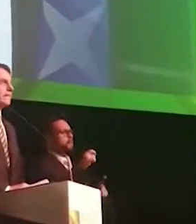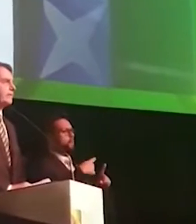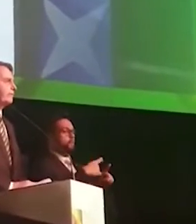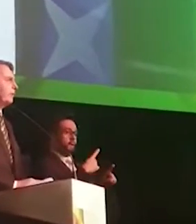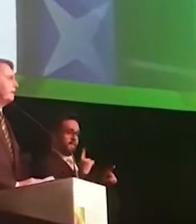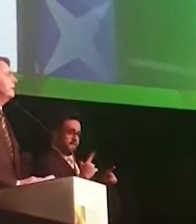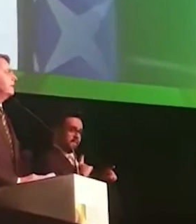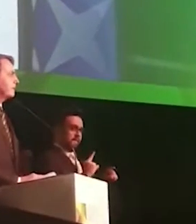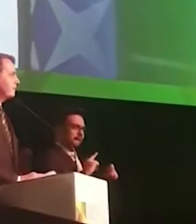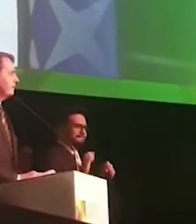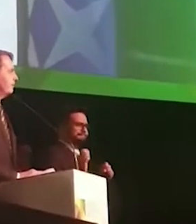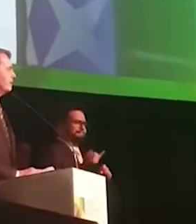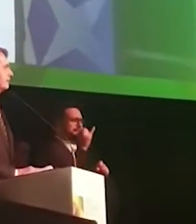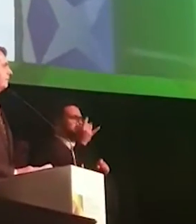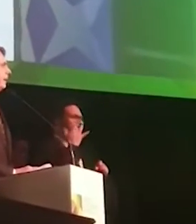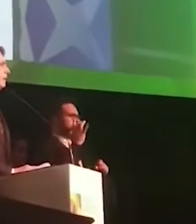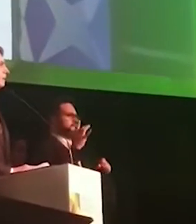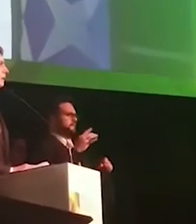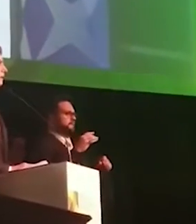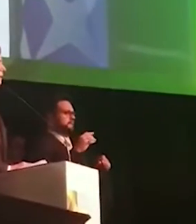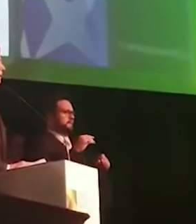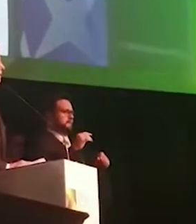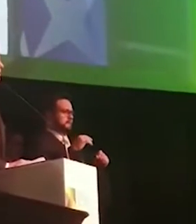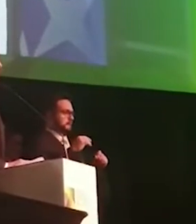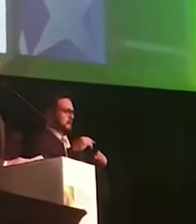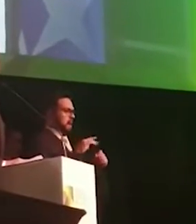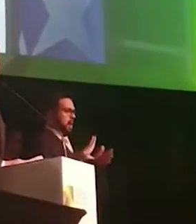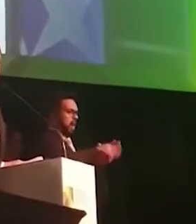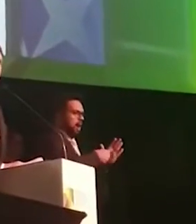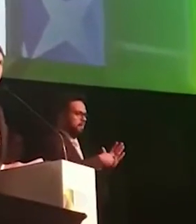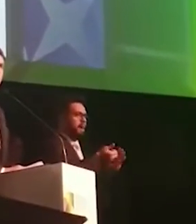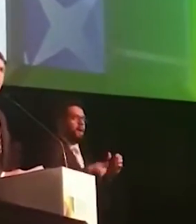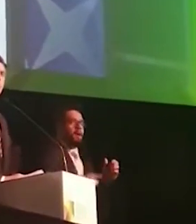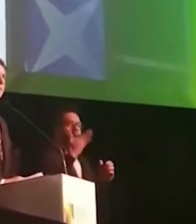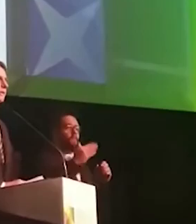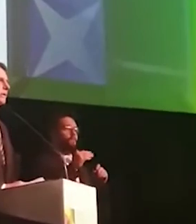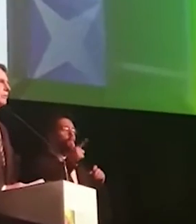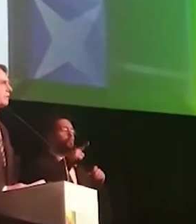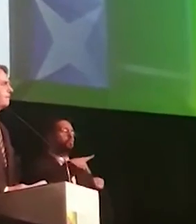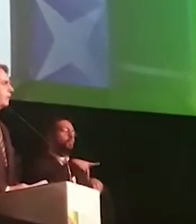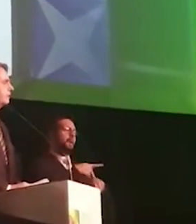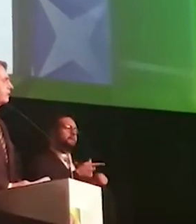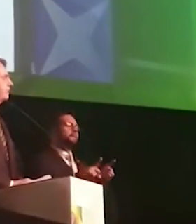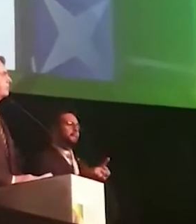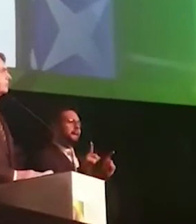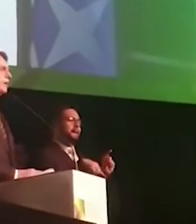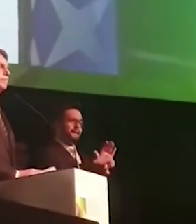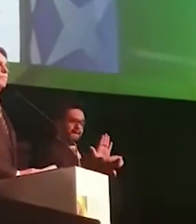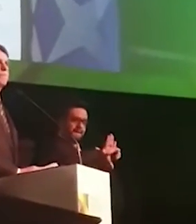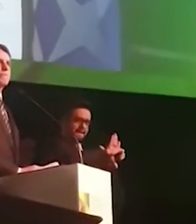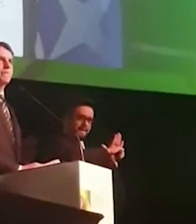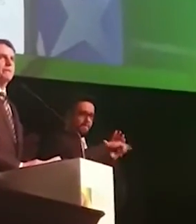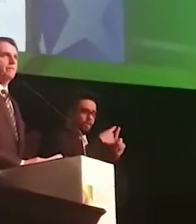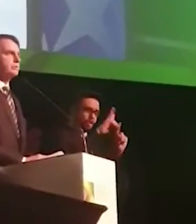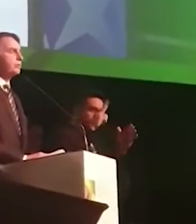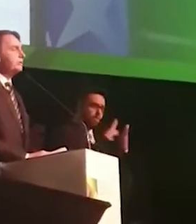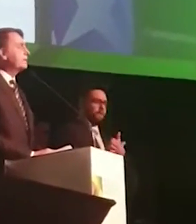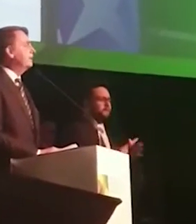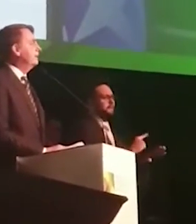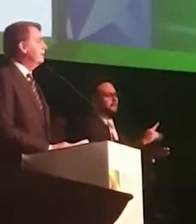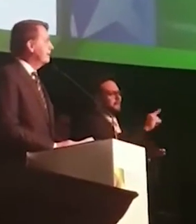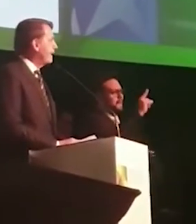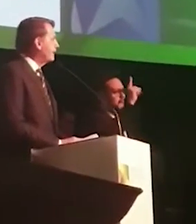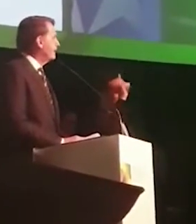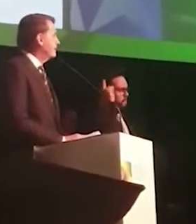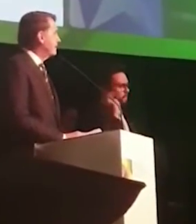Brasil dessa forma, criminosa também, e só pela maneira como tudo aconteceu, e já vinha acontecendo há muito tempo? Afinal de